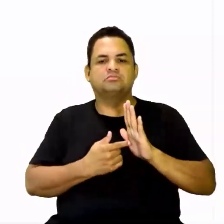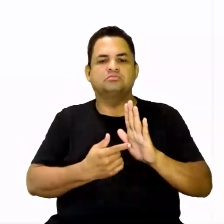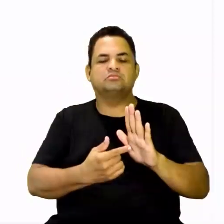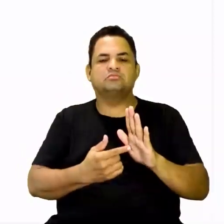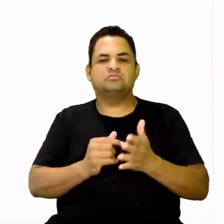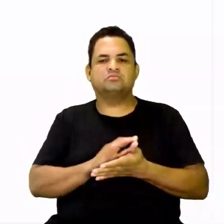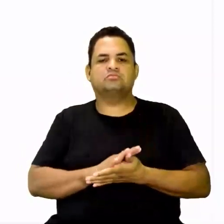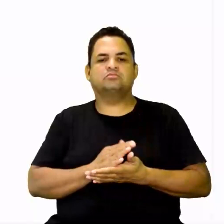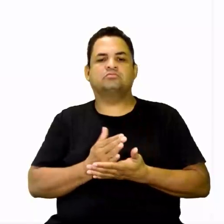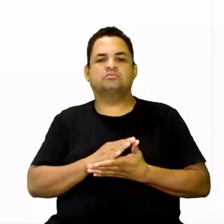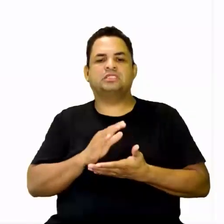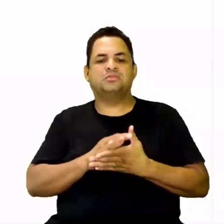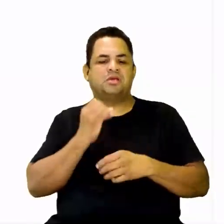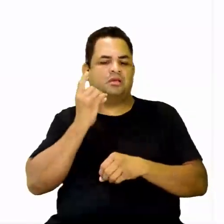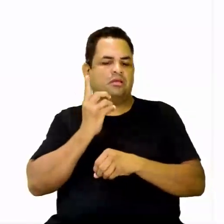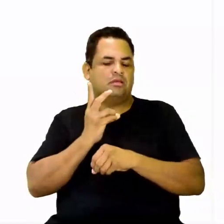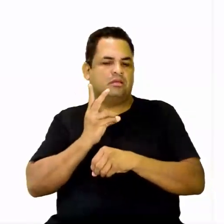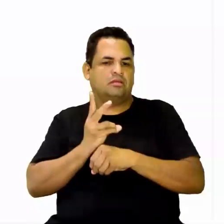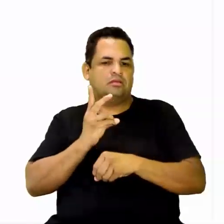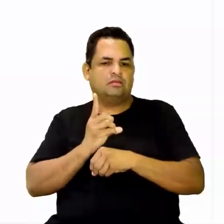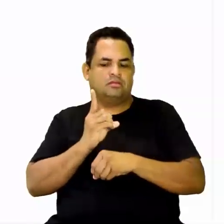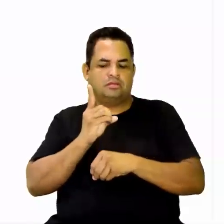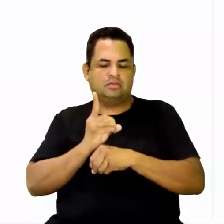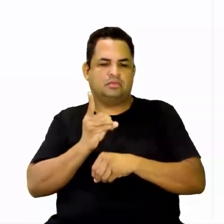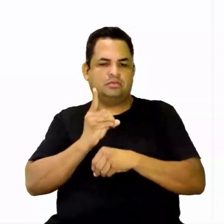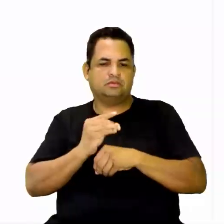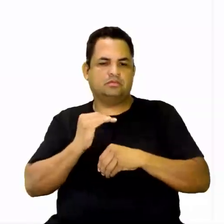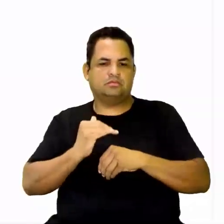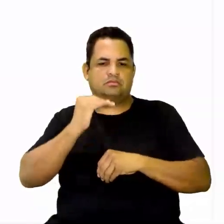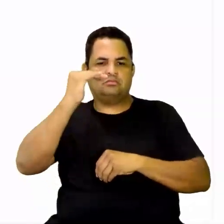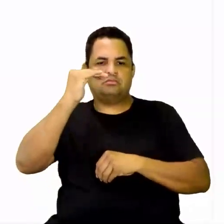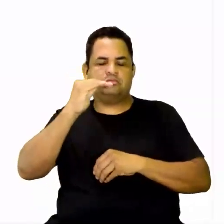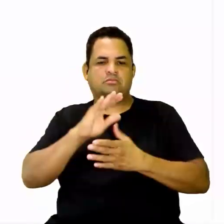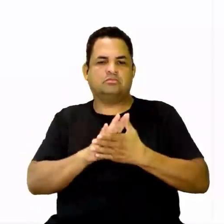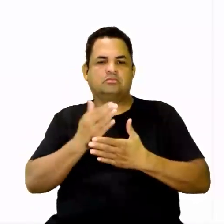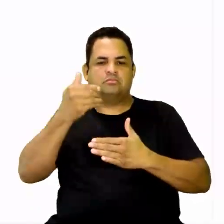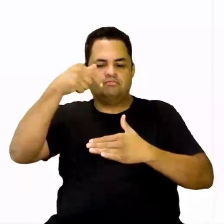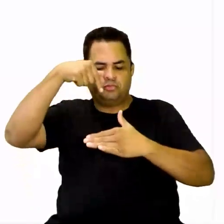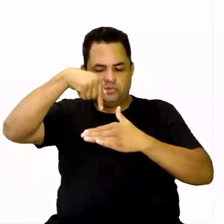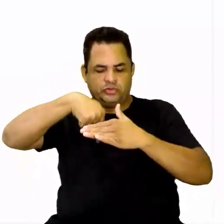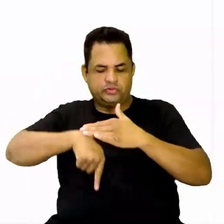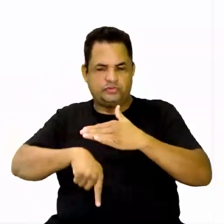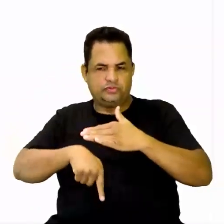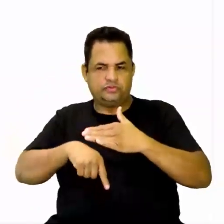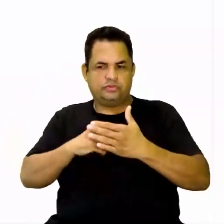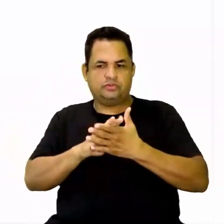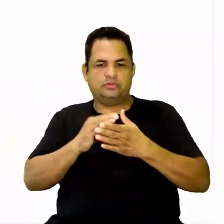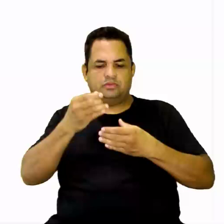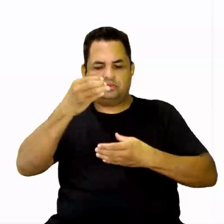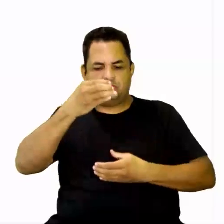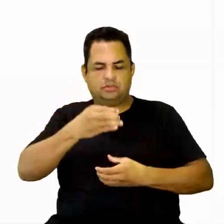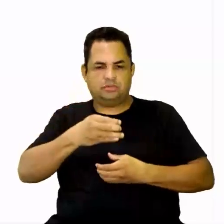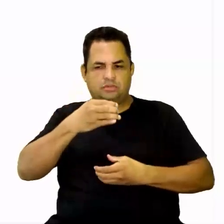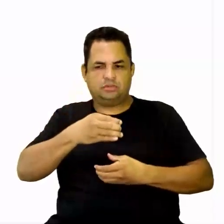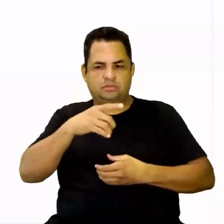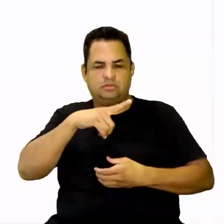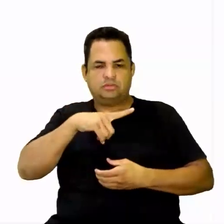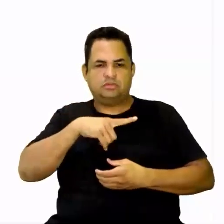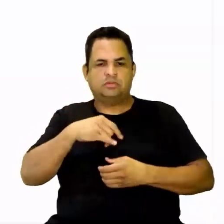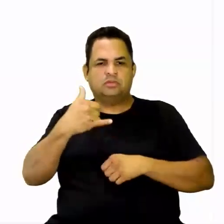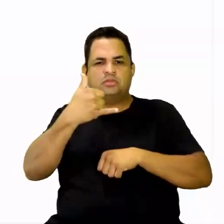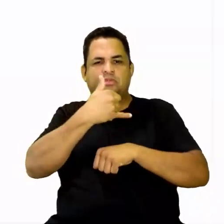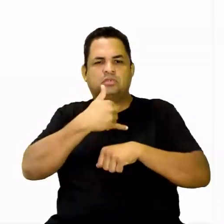maior densidade, com certeza é o que se deposita no fundo do recipiente. Então, nós temos o